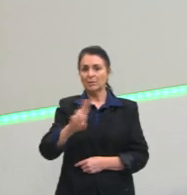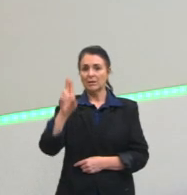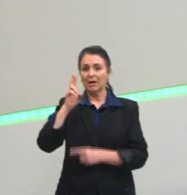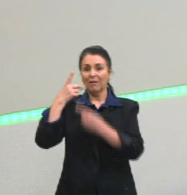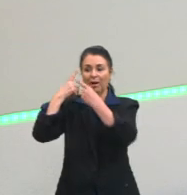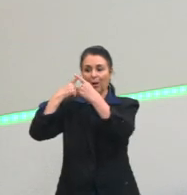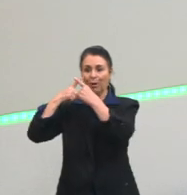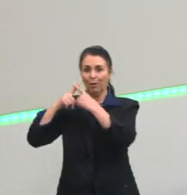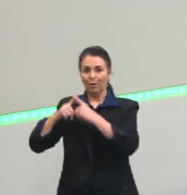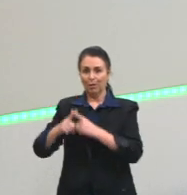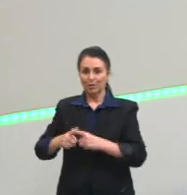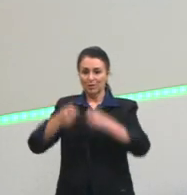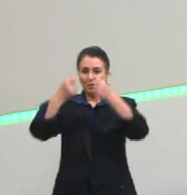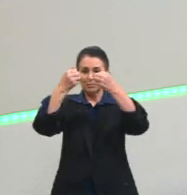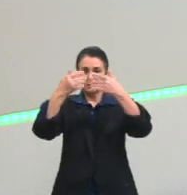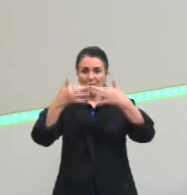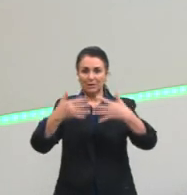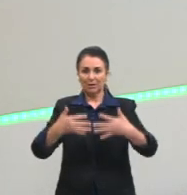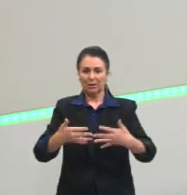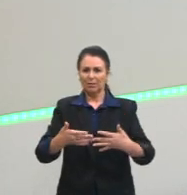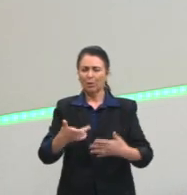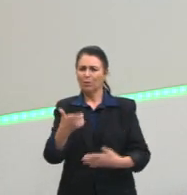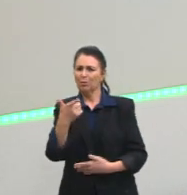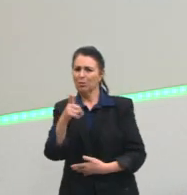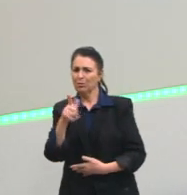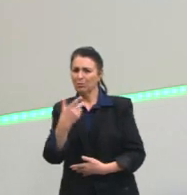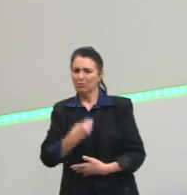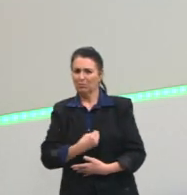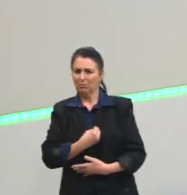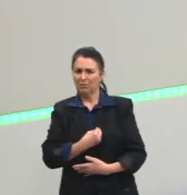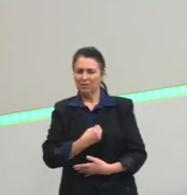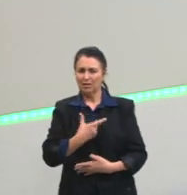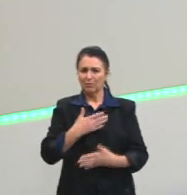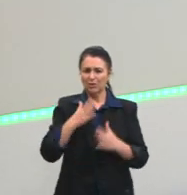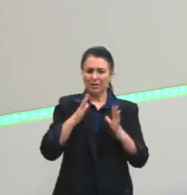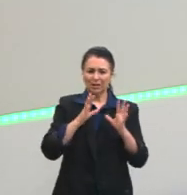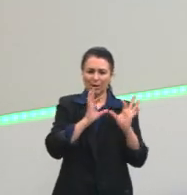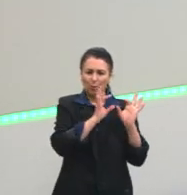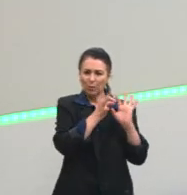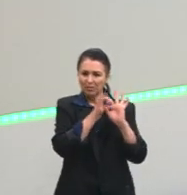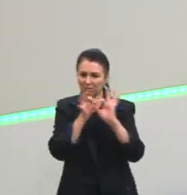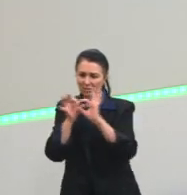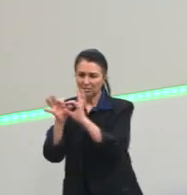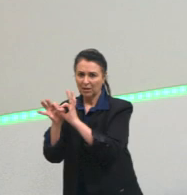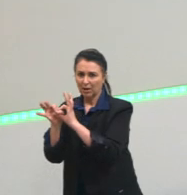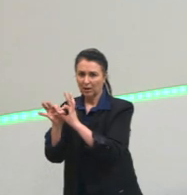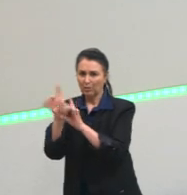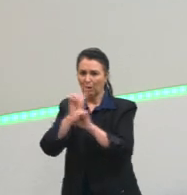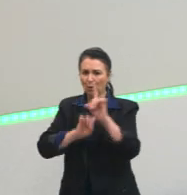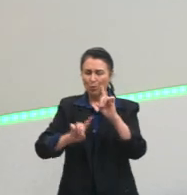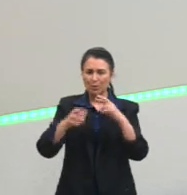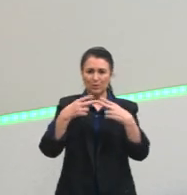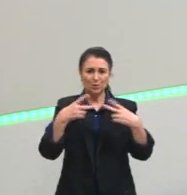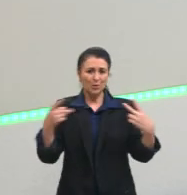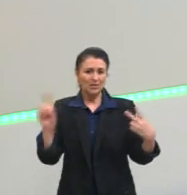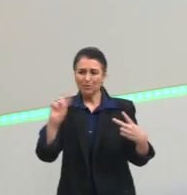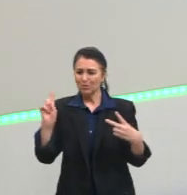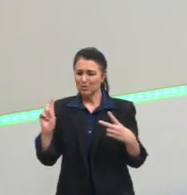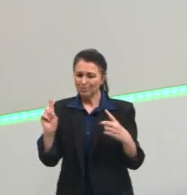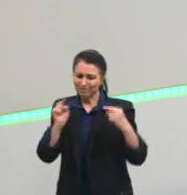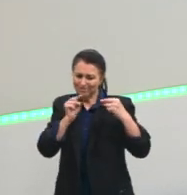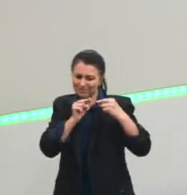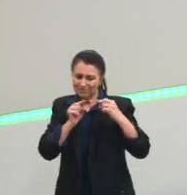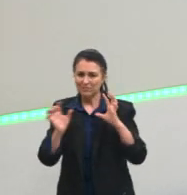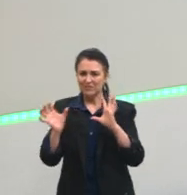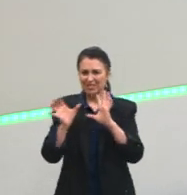lógica a não existe assim existir encadeamento mas era algo que algumas coisas ficavam soltas né Por exemplo